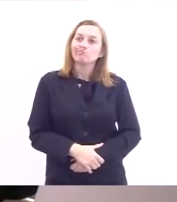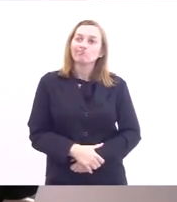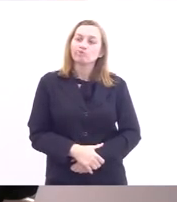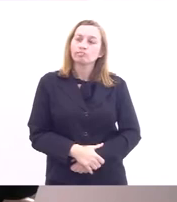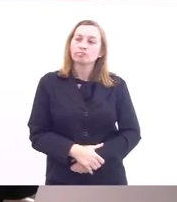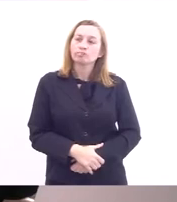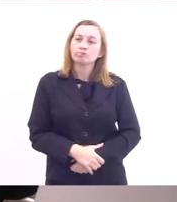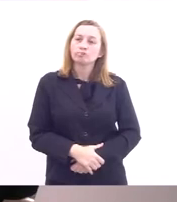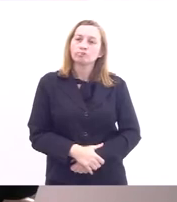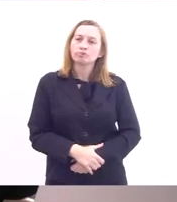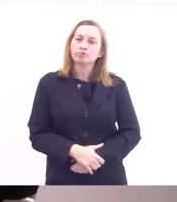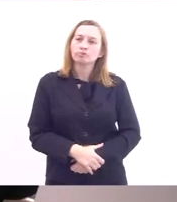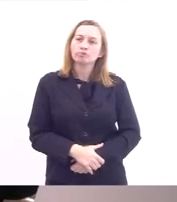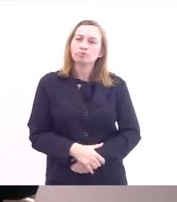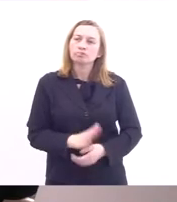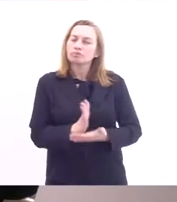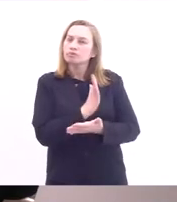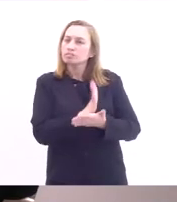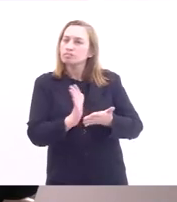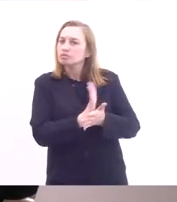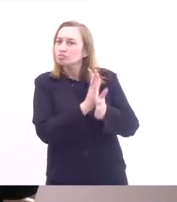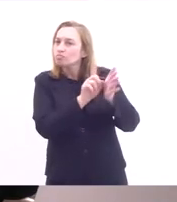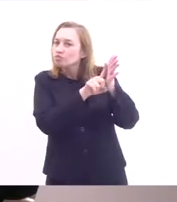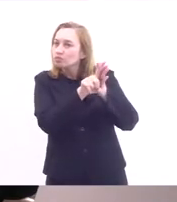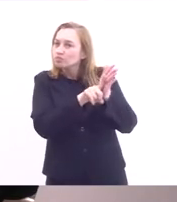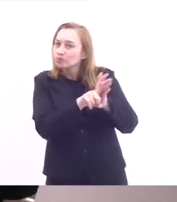de alguma análise